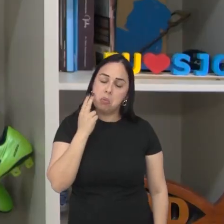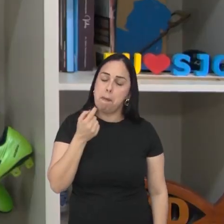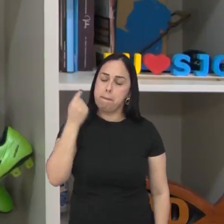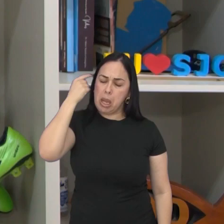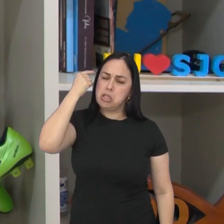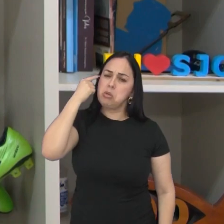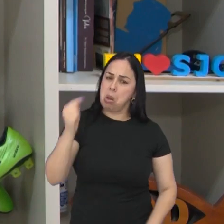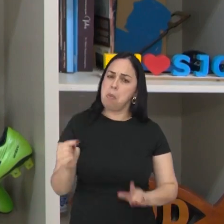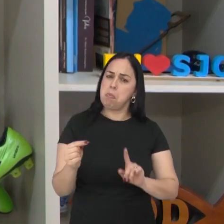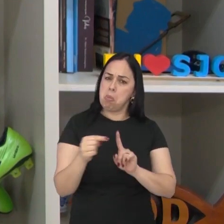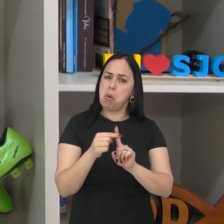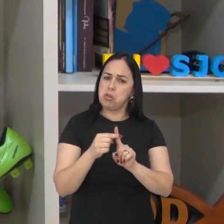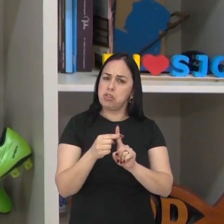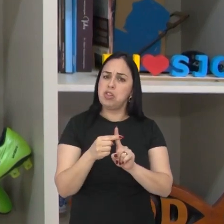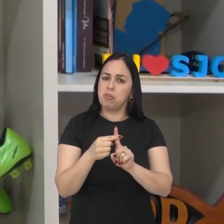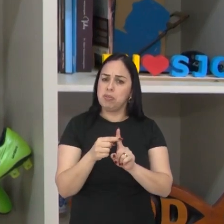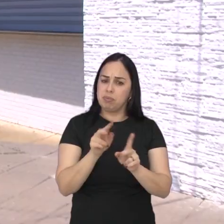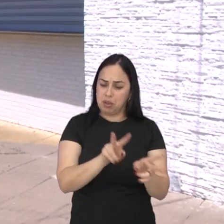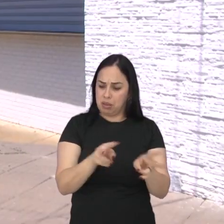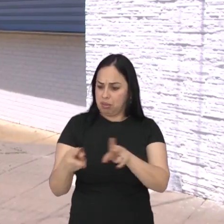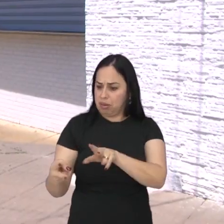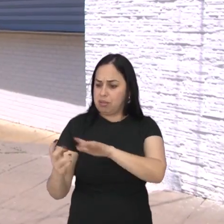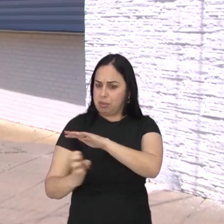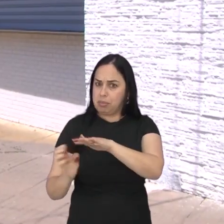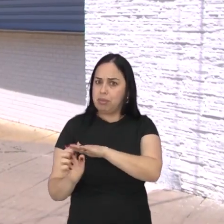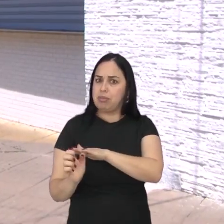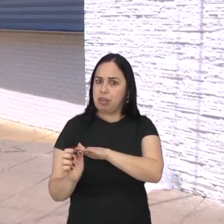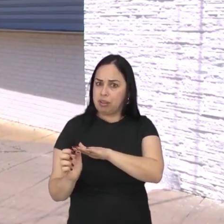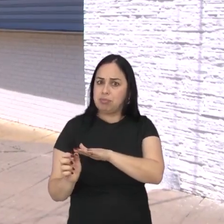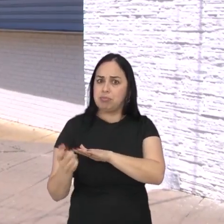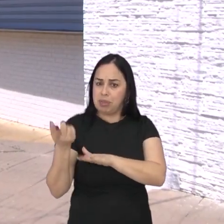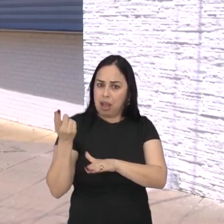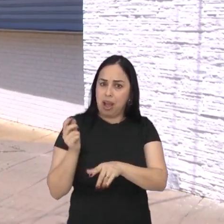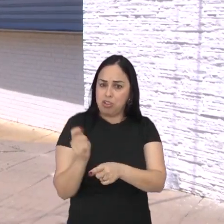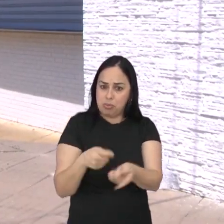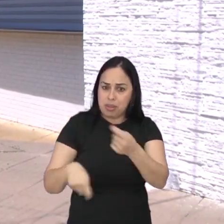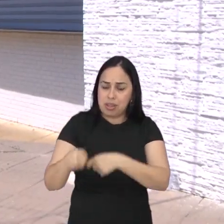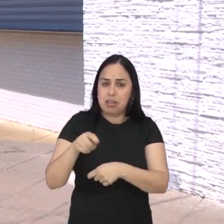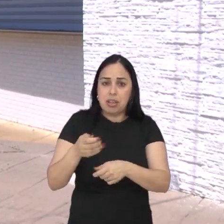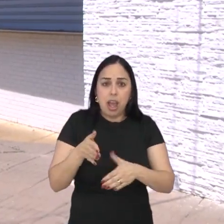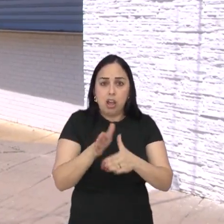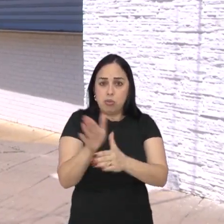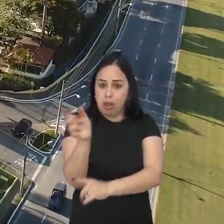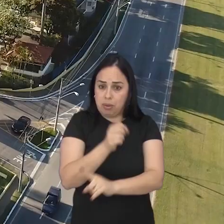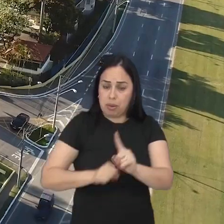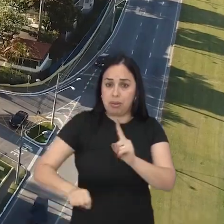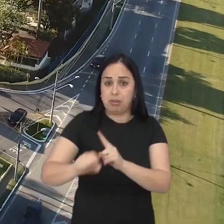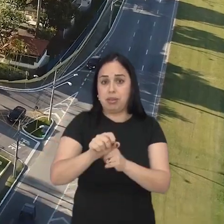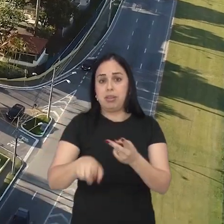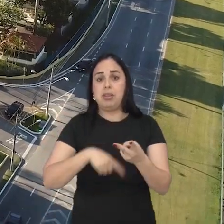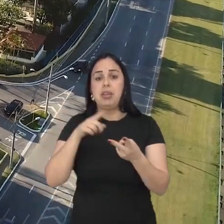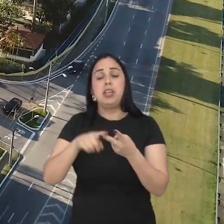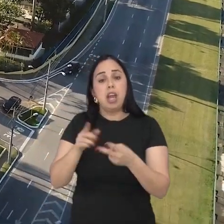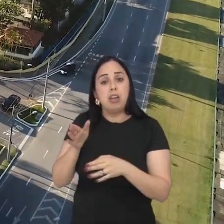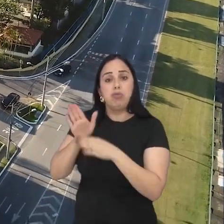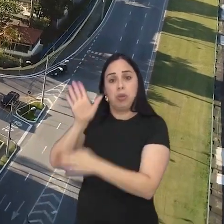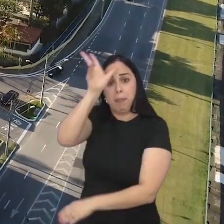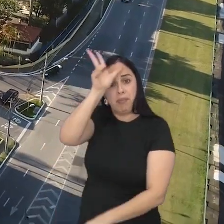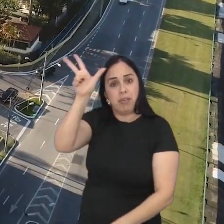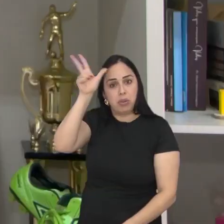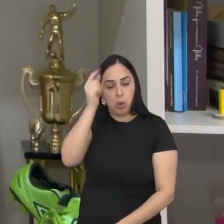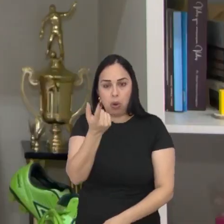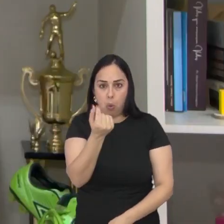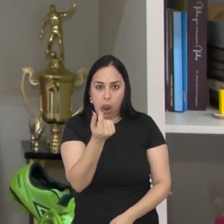como positiva a concessão, já que a proposta traz benefícios tanto para a comunidade quanto para o poder